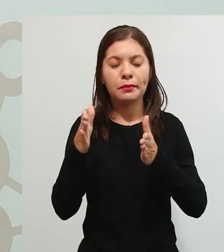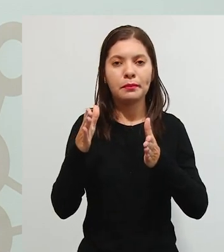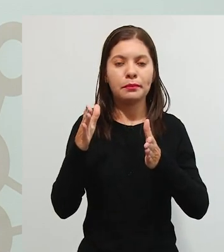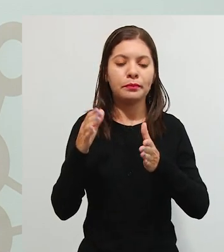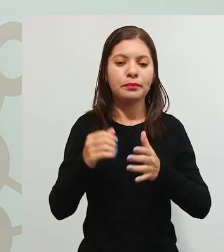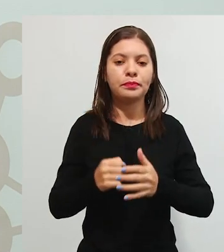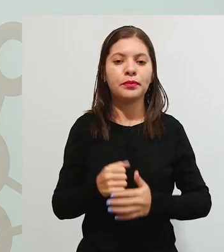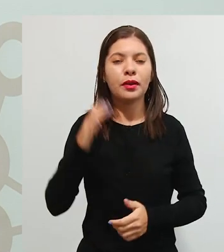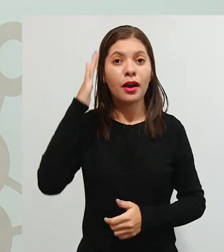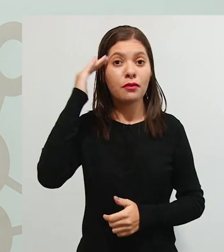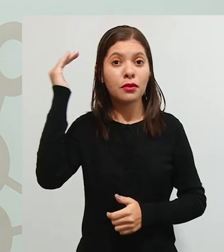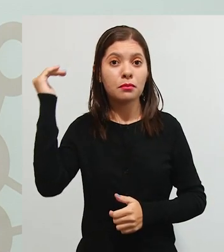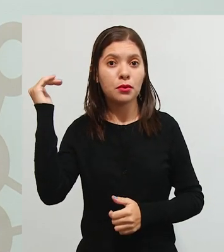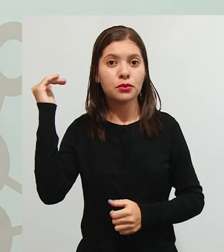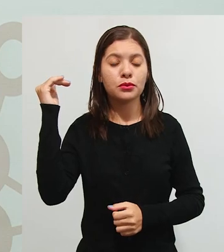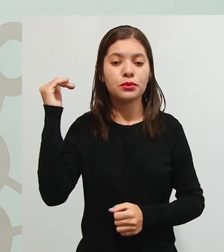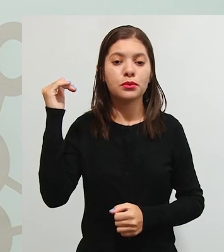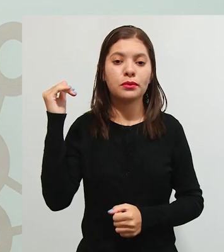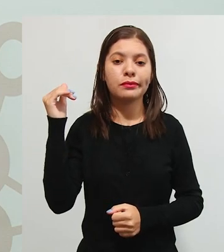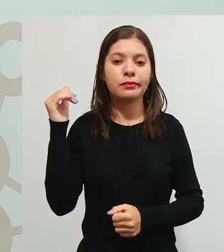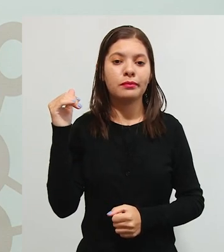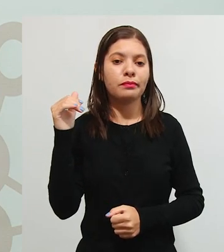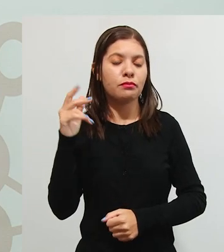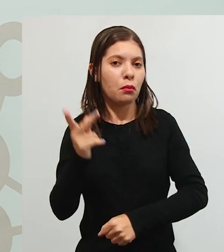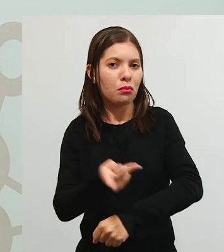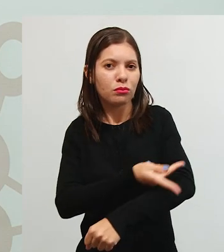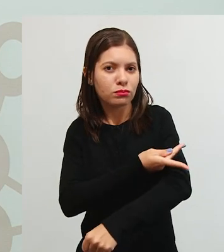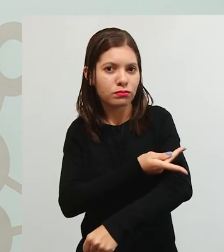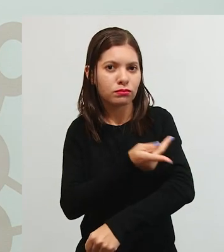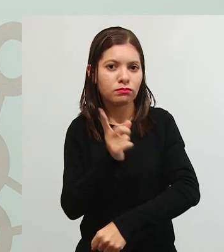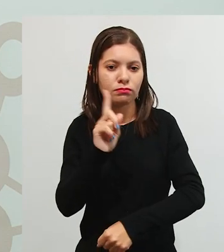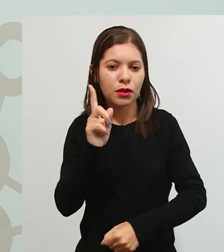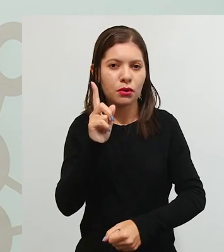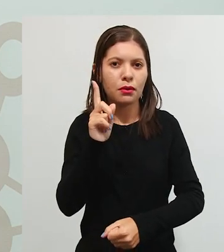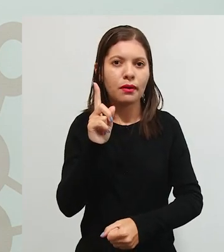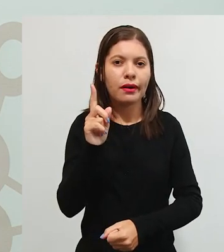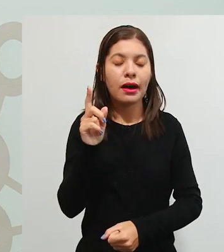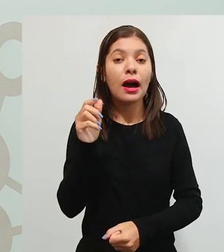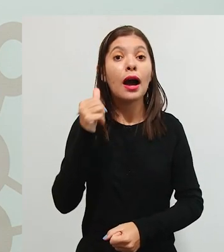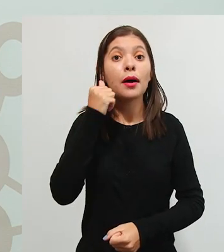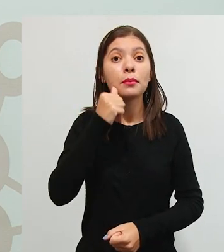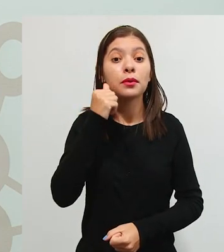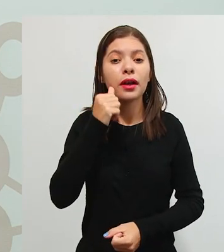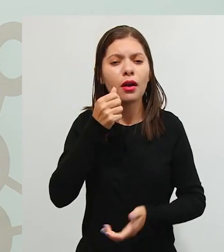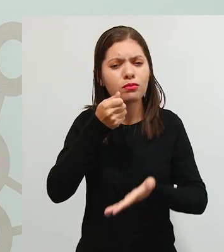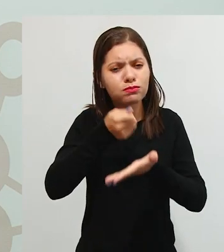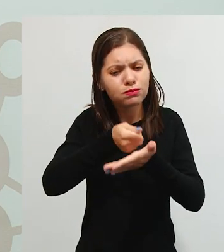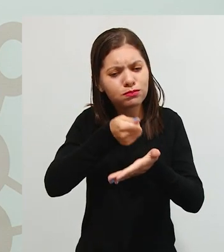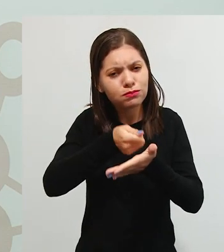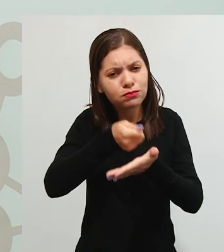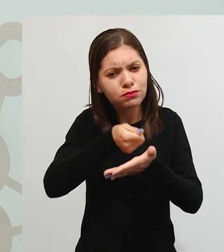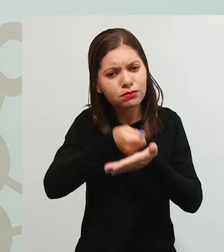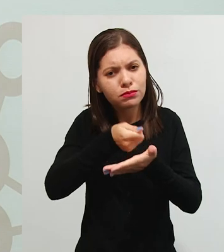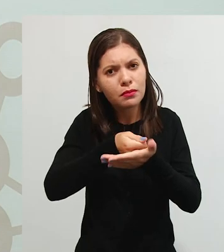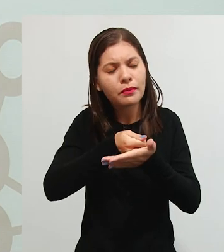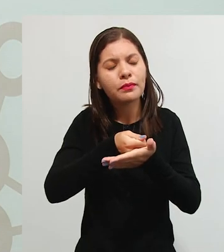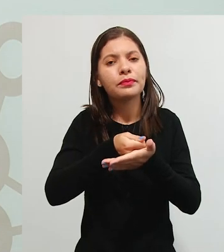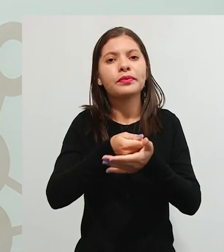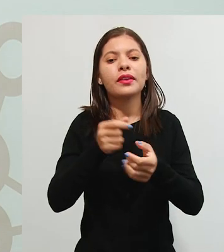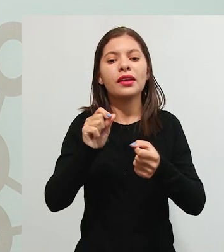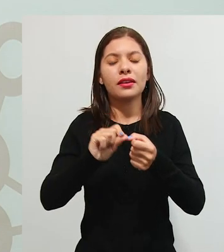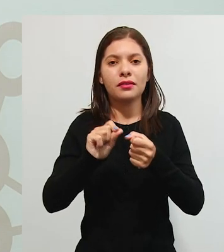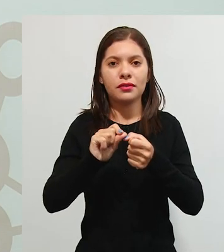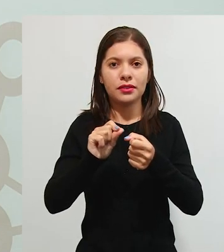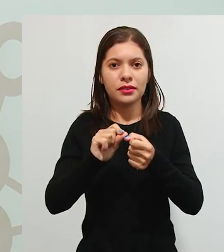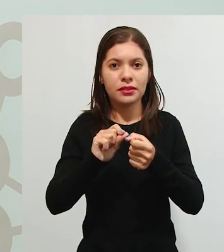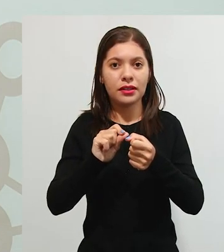V, Para dar ibope, do que de fato acontecia. E que ela era obrigada a fazer aqueles movimentos igual